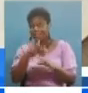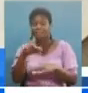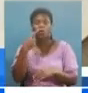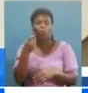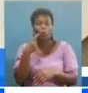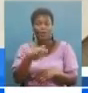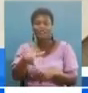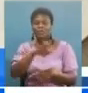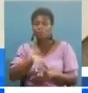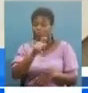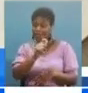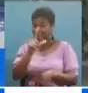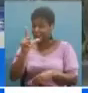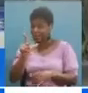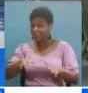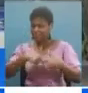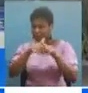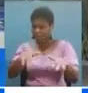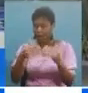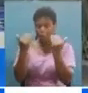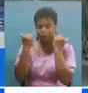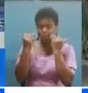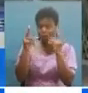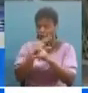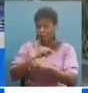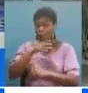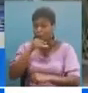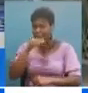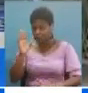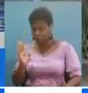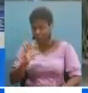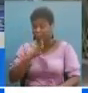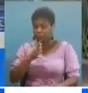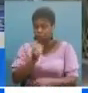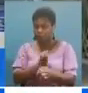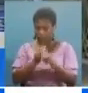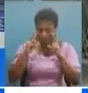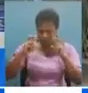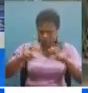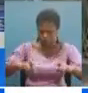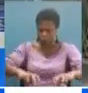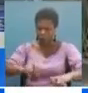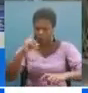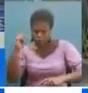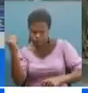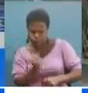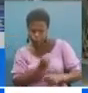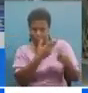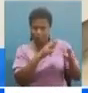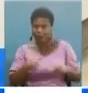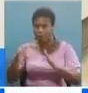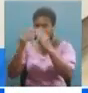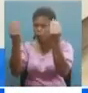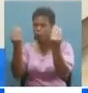rogério lima na cidade da praia informações atualizadas da pj dizem que na operação foram realizadas buscas em várias residências